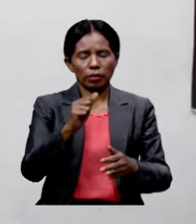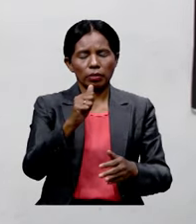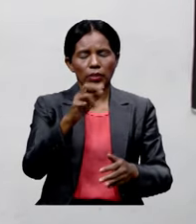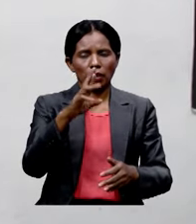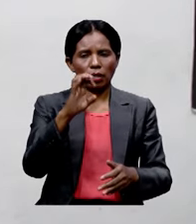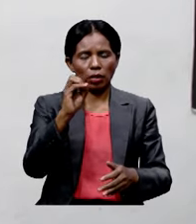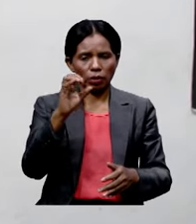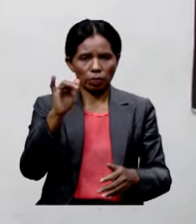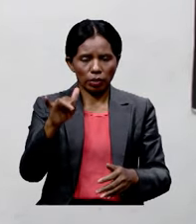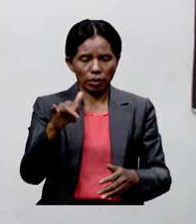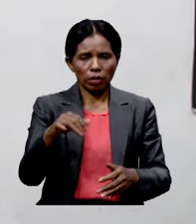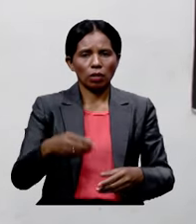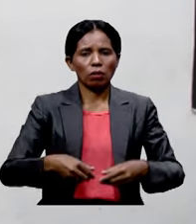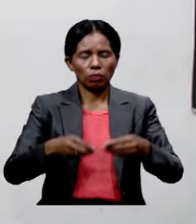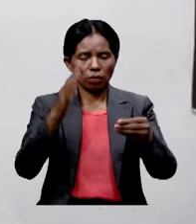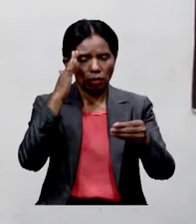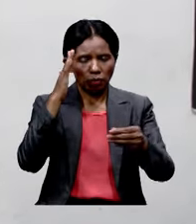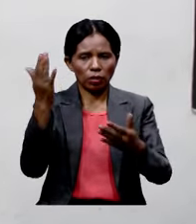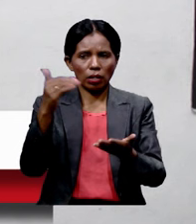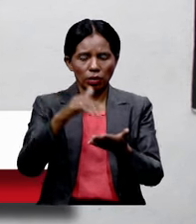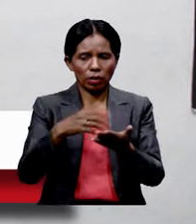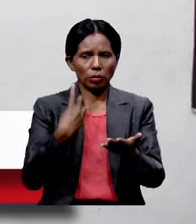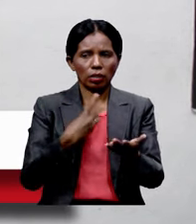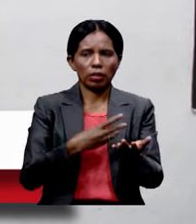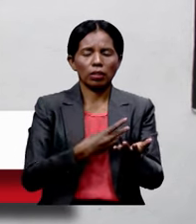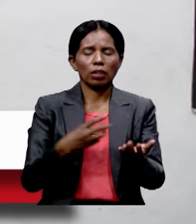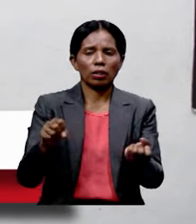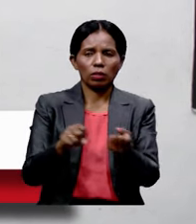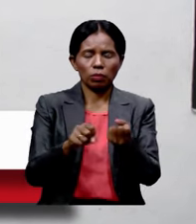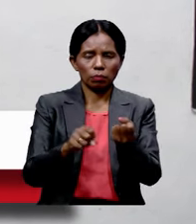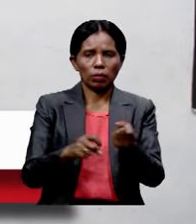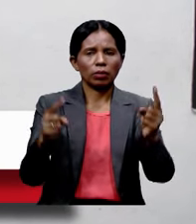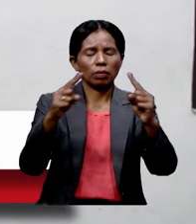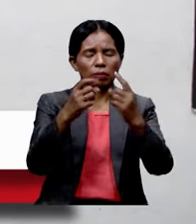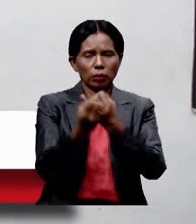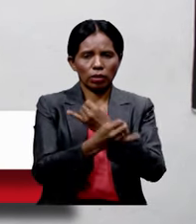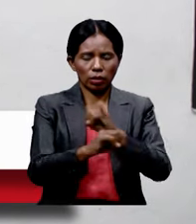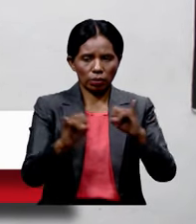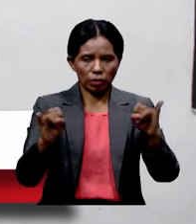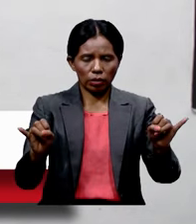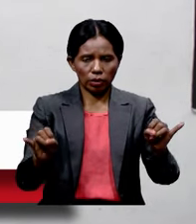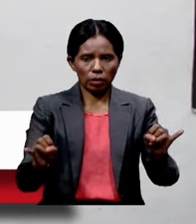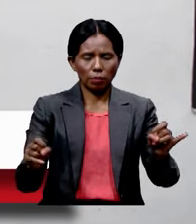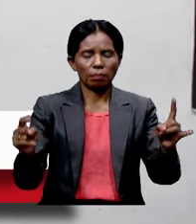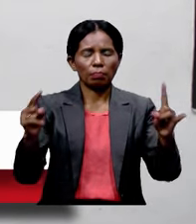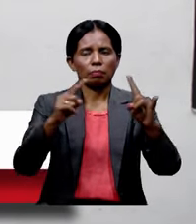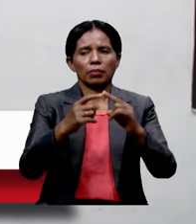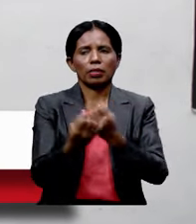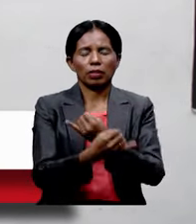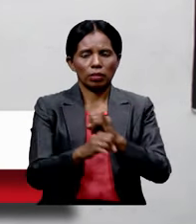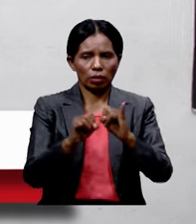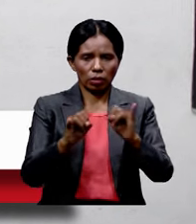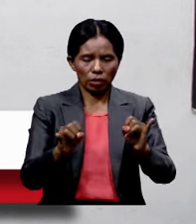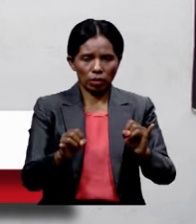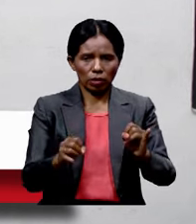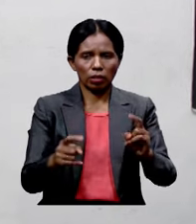forra no em Vila Fale, e tania apoio para a luta, para a independência. Entretanto,